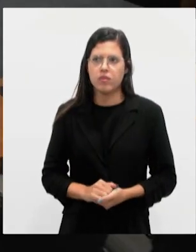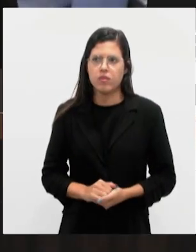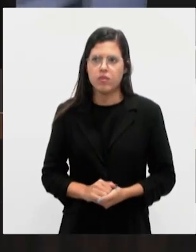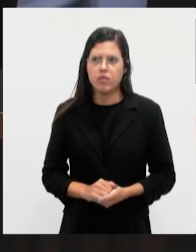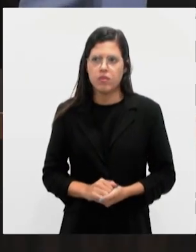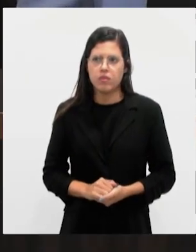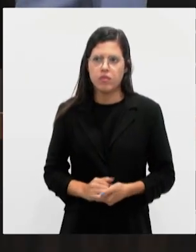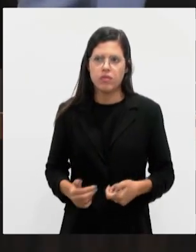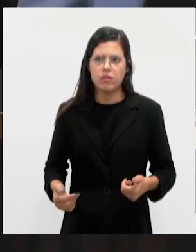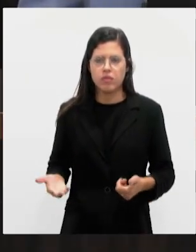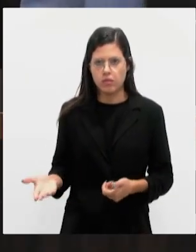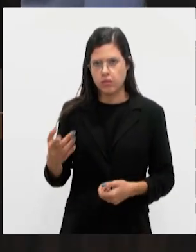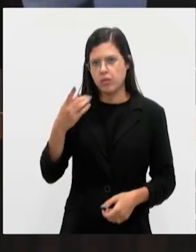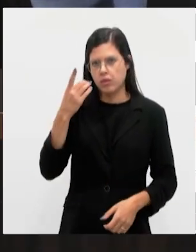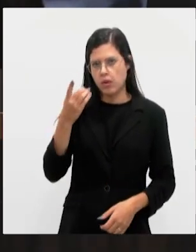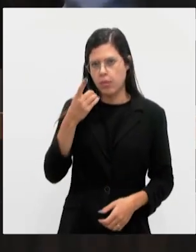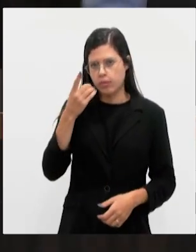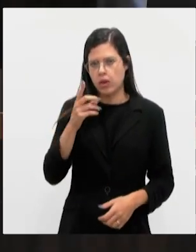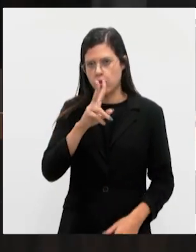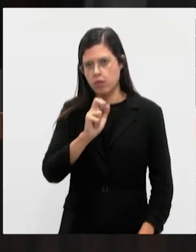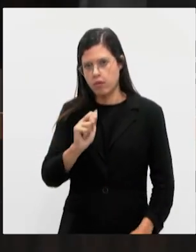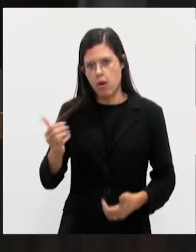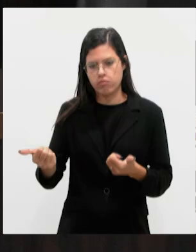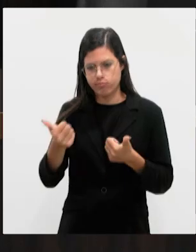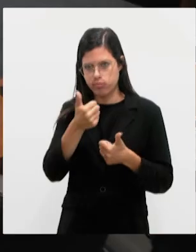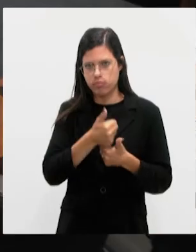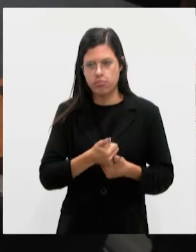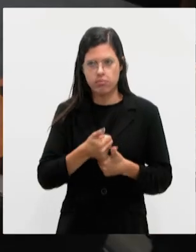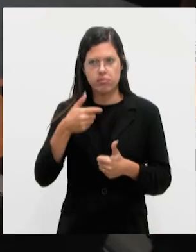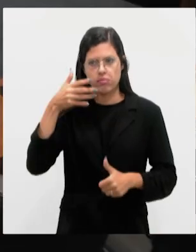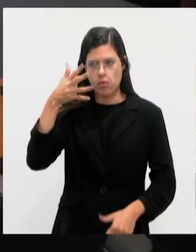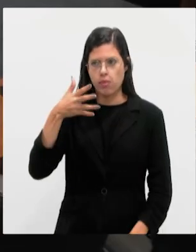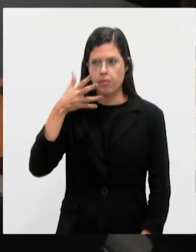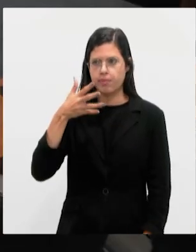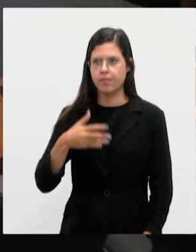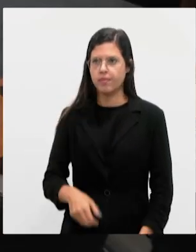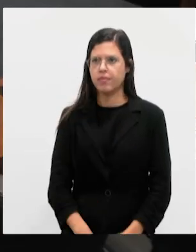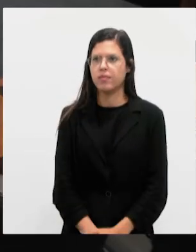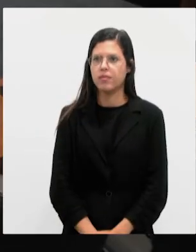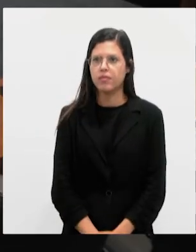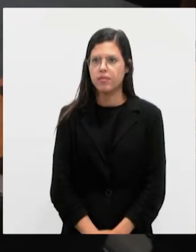Passo a presidência ao nobre deputado Val Ceasa para que eu possa fazer uso da palavra.